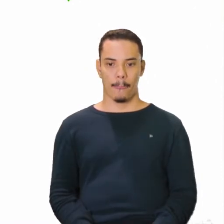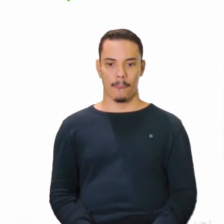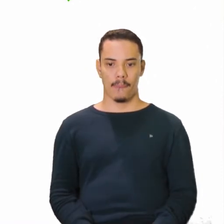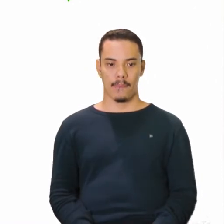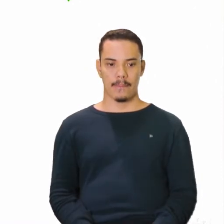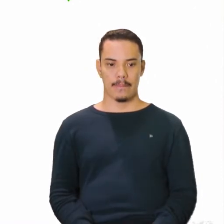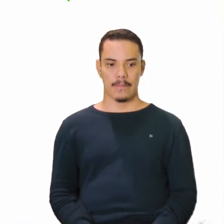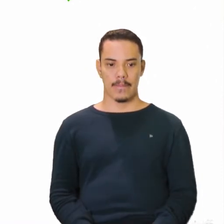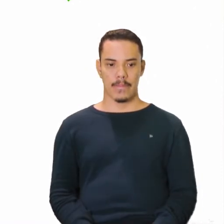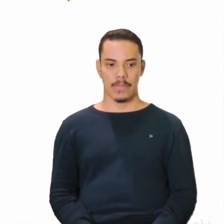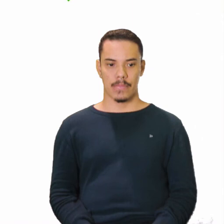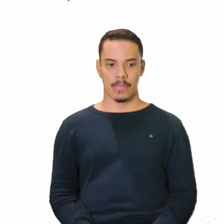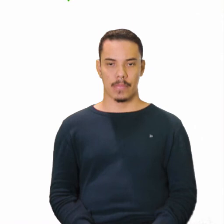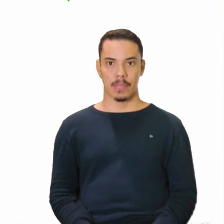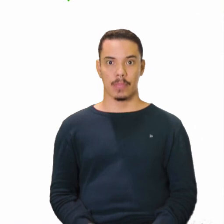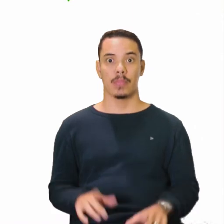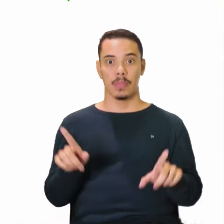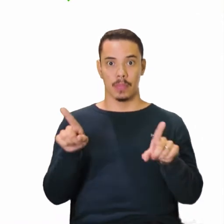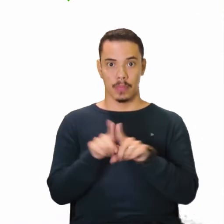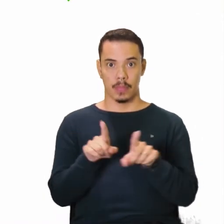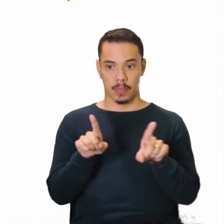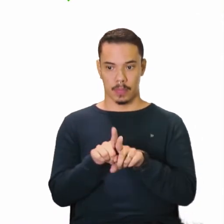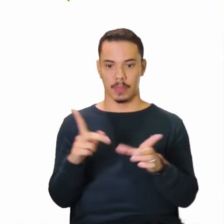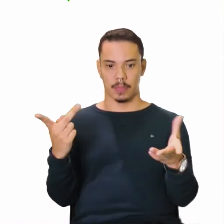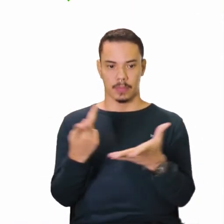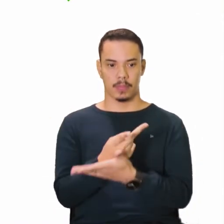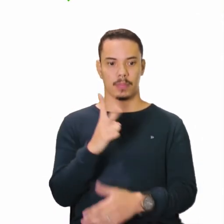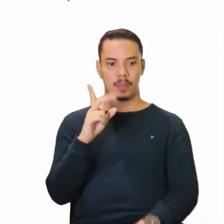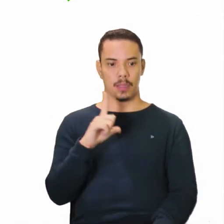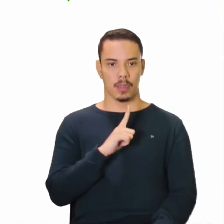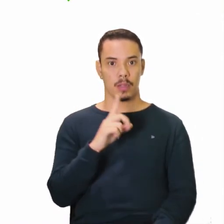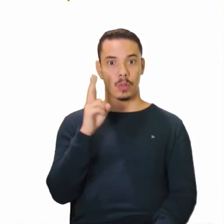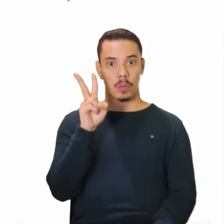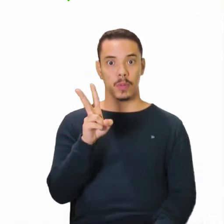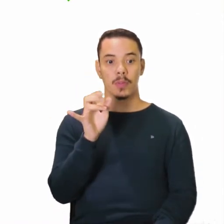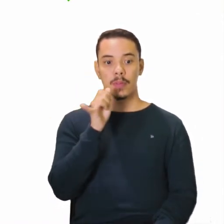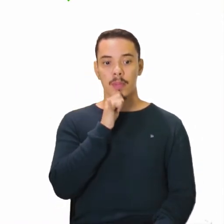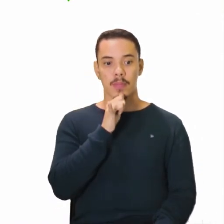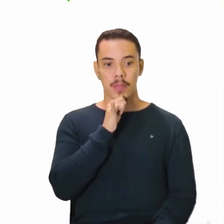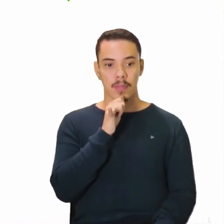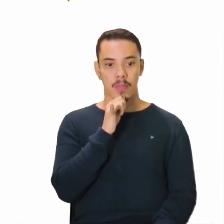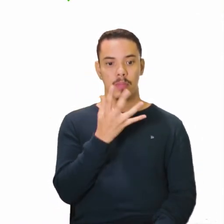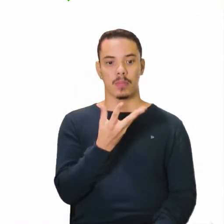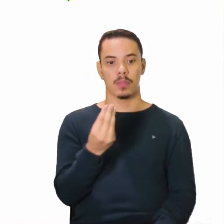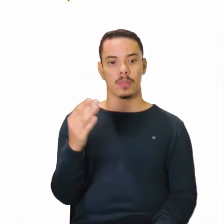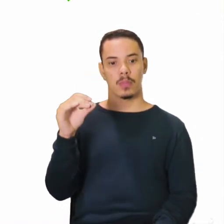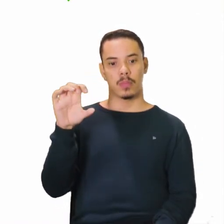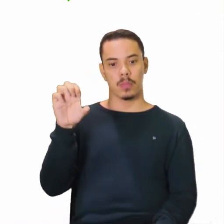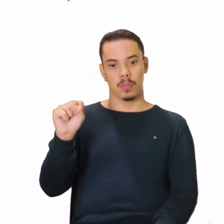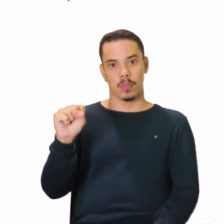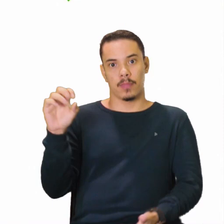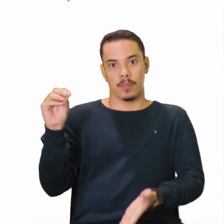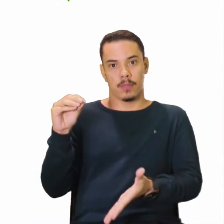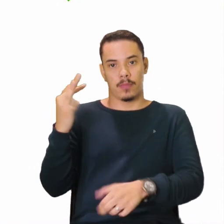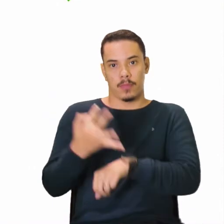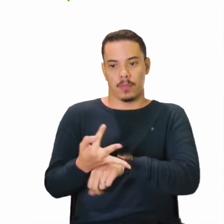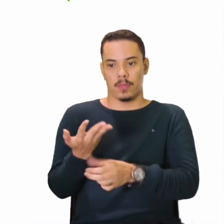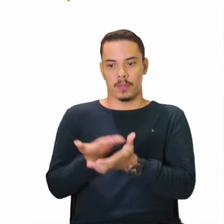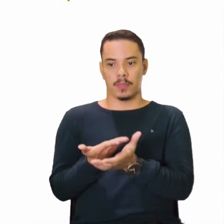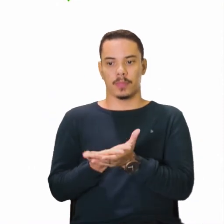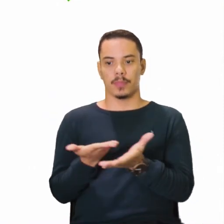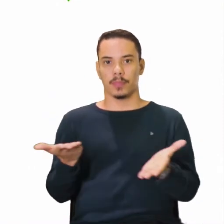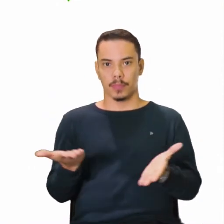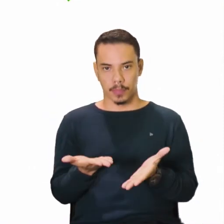aquele, aquelas. E nesse caso, nós temos dois exemplos. São muito os que faltaram à aula